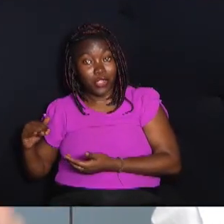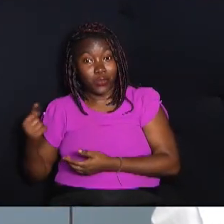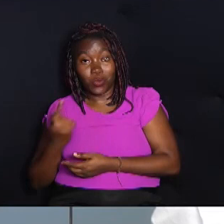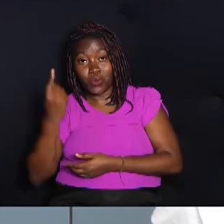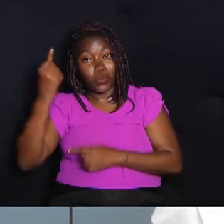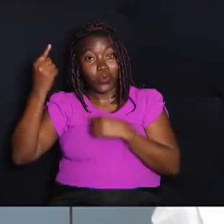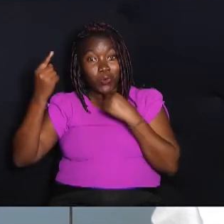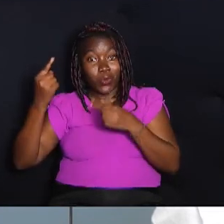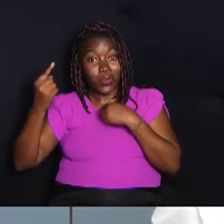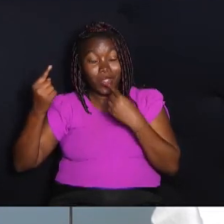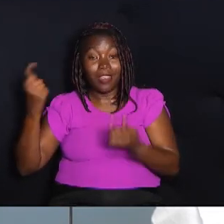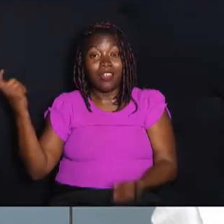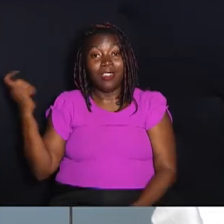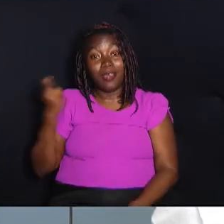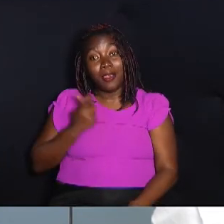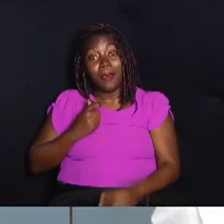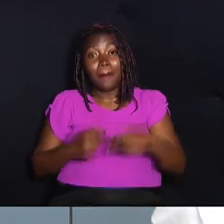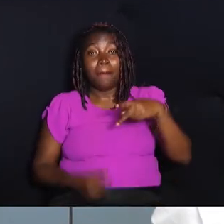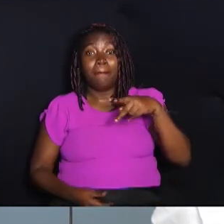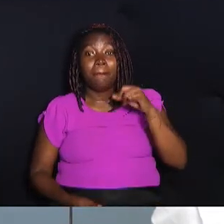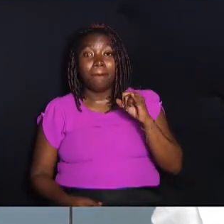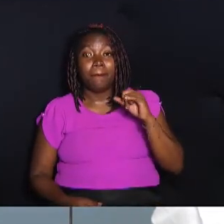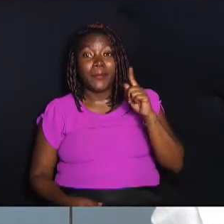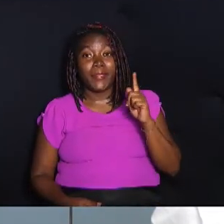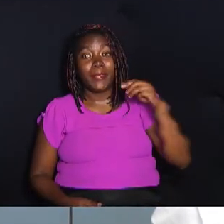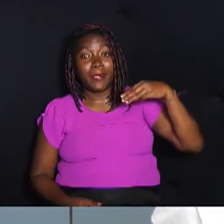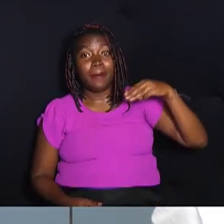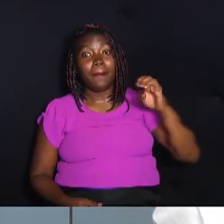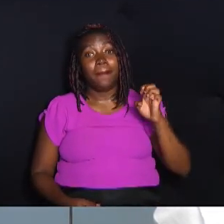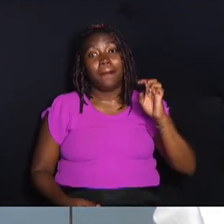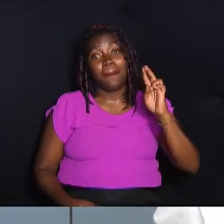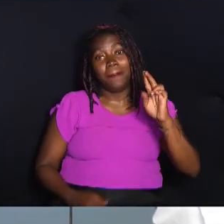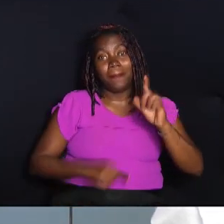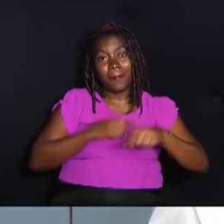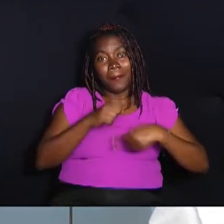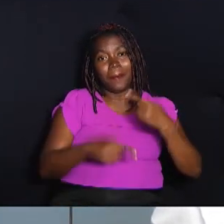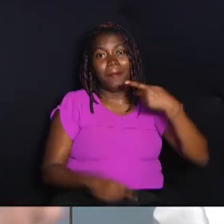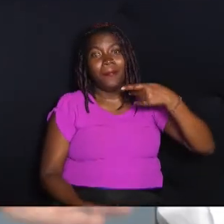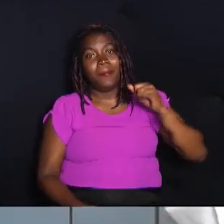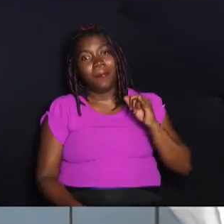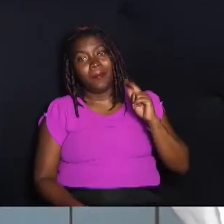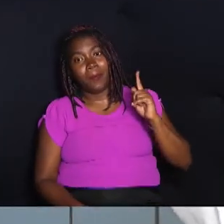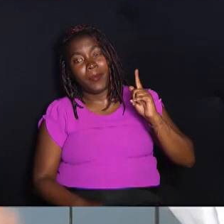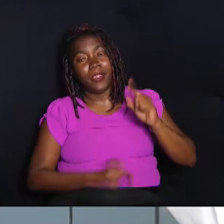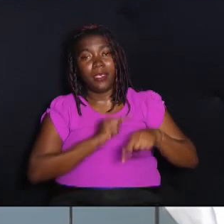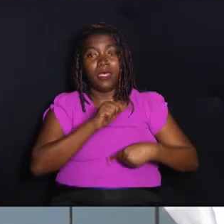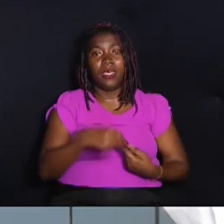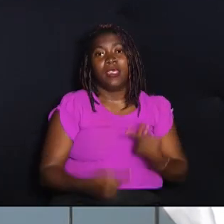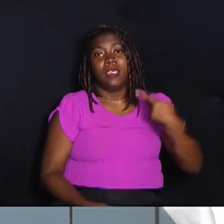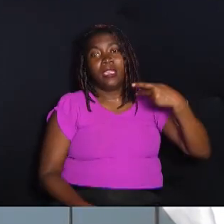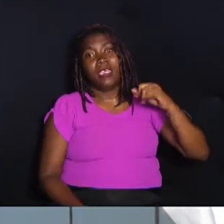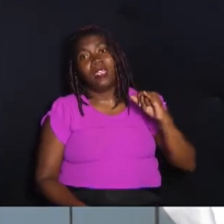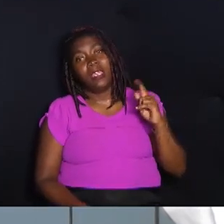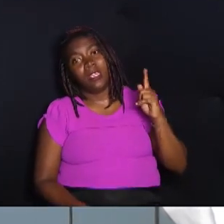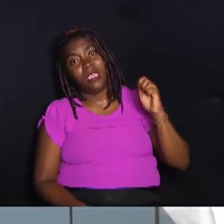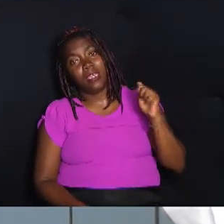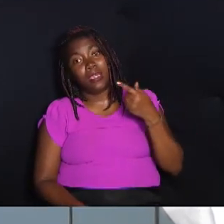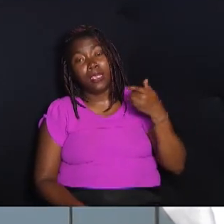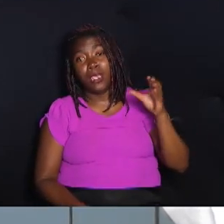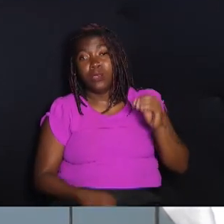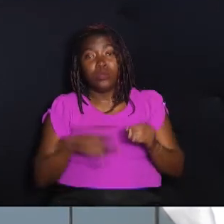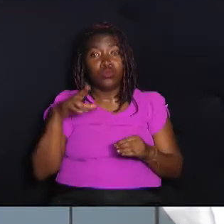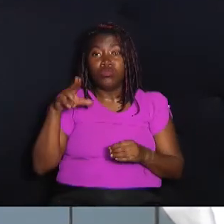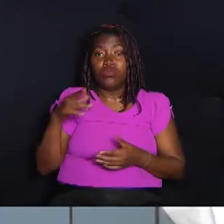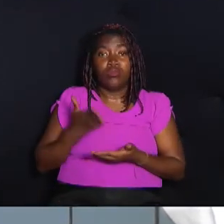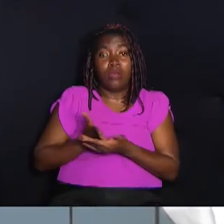era Pigmeu. Pigmeu, Pig, depois virei Pigão, porque eu crescia um pouquinho. Mas nunca me incomodou isso, meus amigos eram maiores,